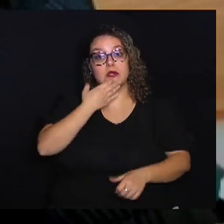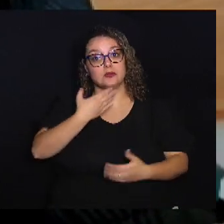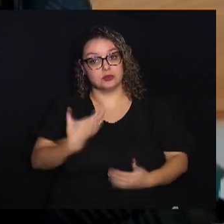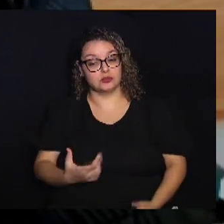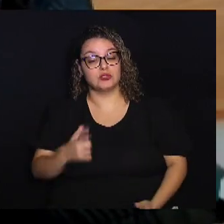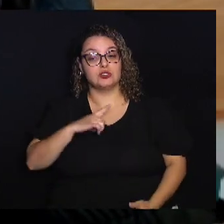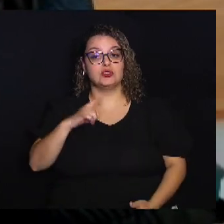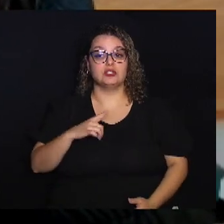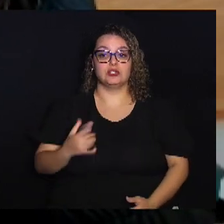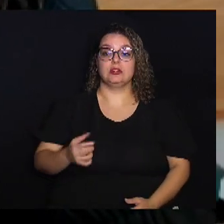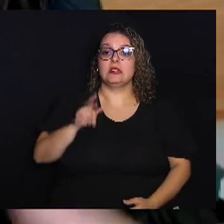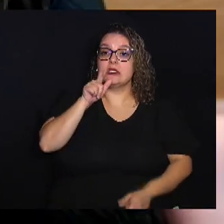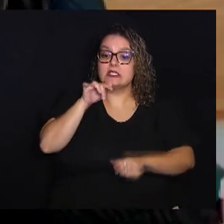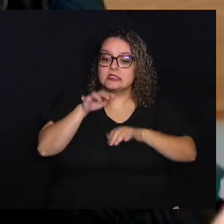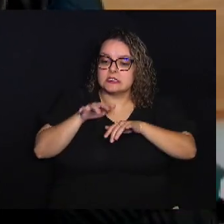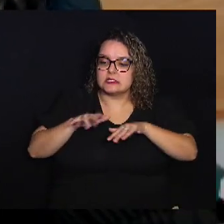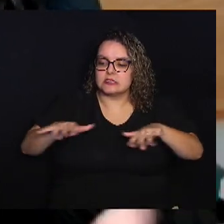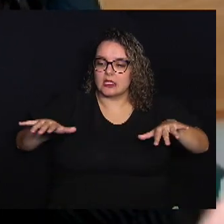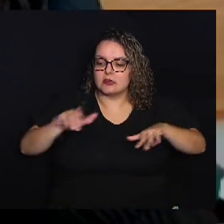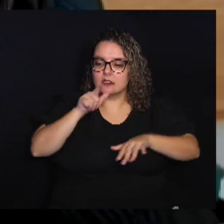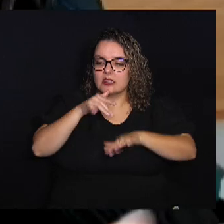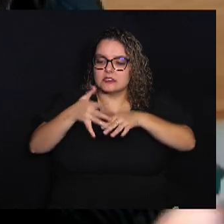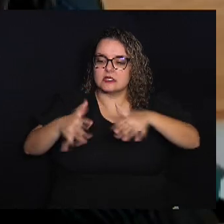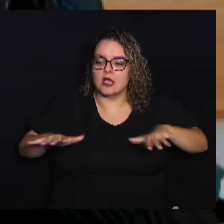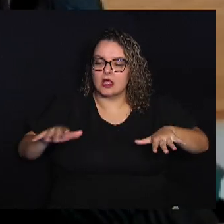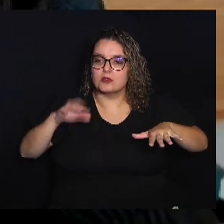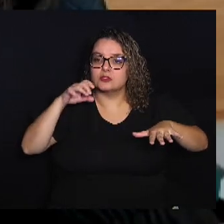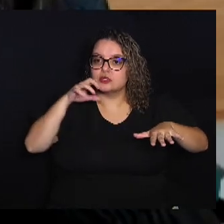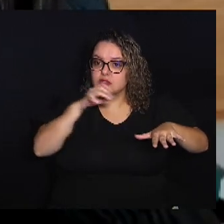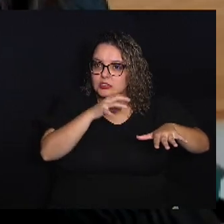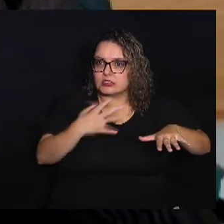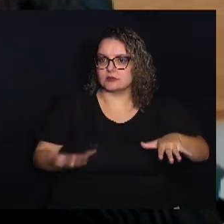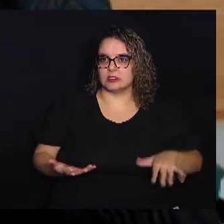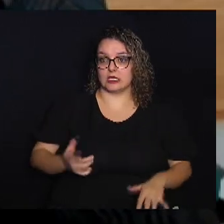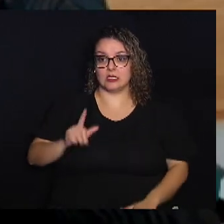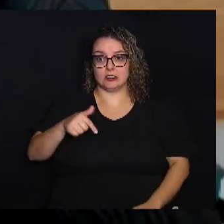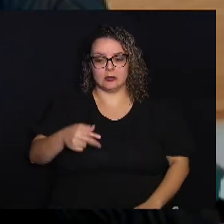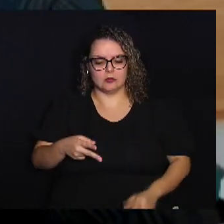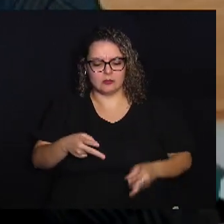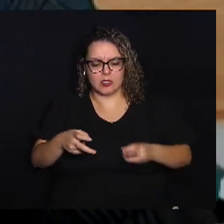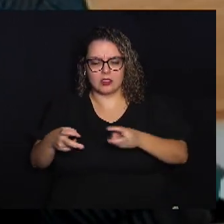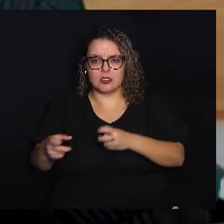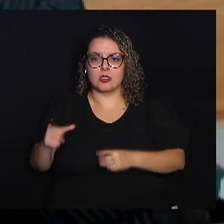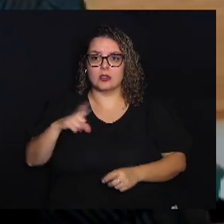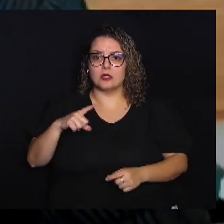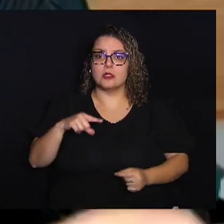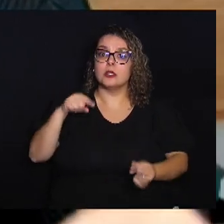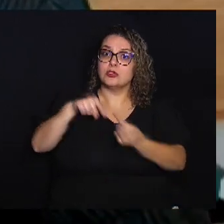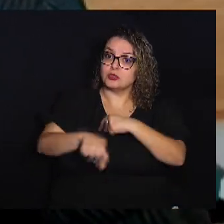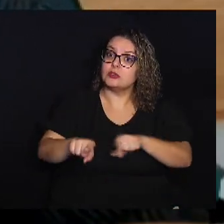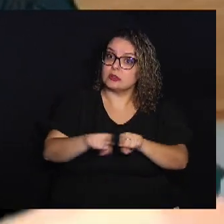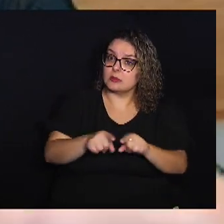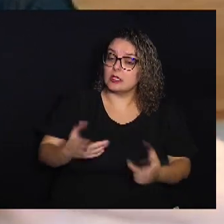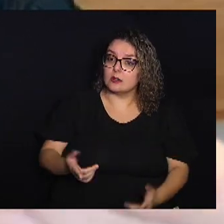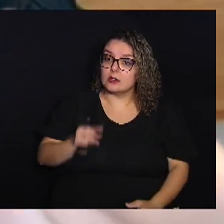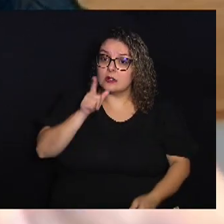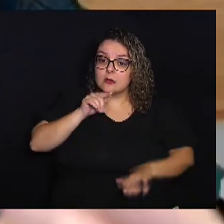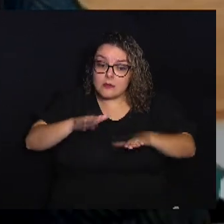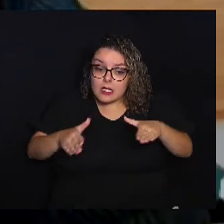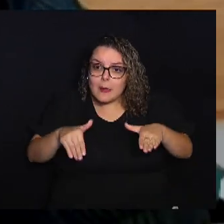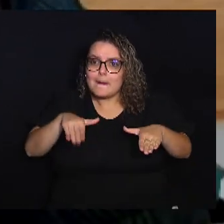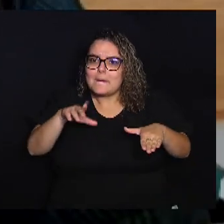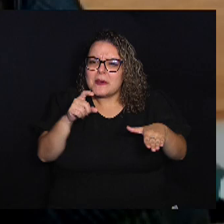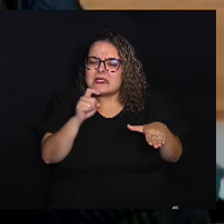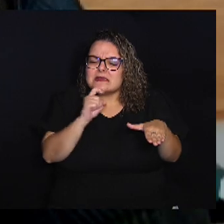nós tínhamos esse aquecimento. Após uns anos de observação, eles acabaram notando que tinha o contrário, que era quando a água ficava